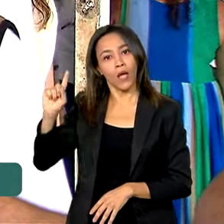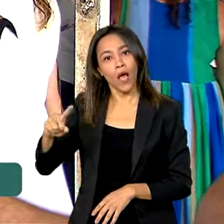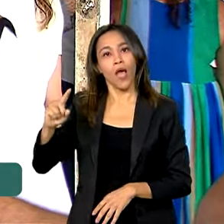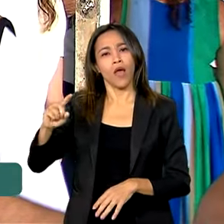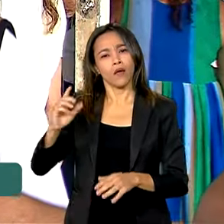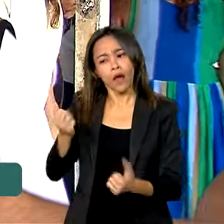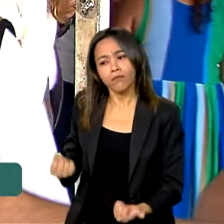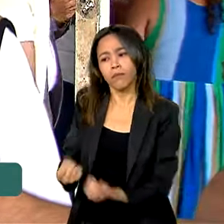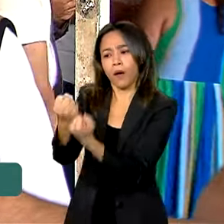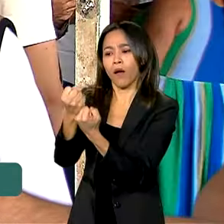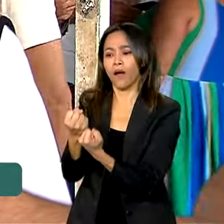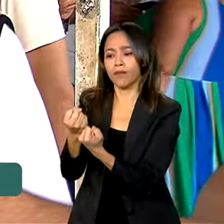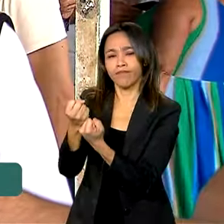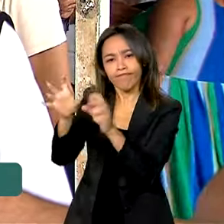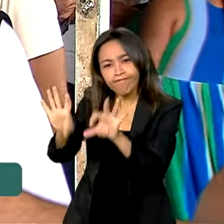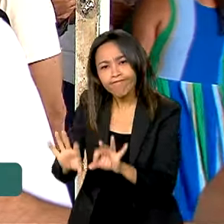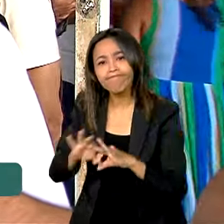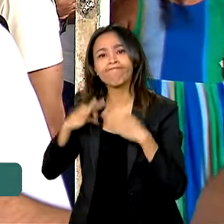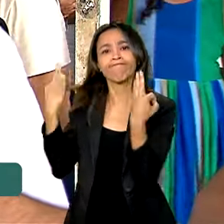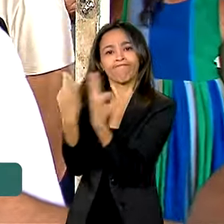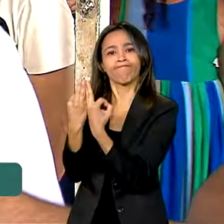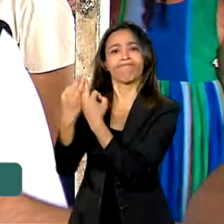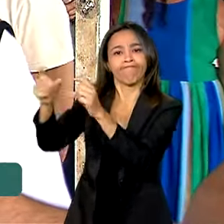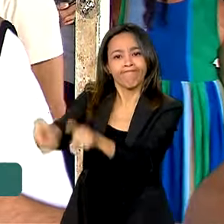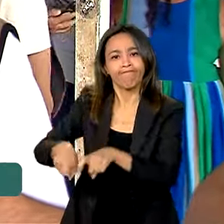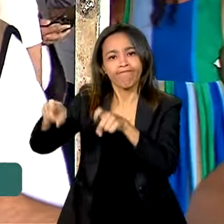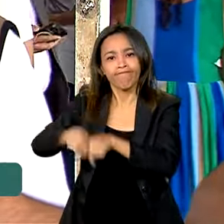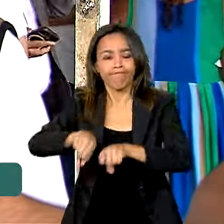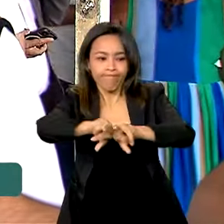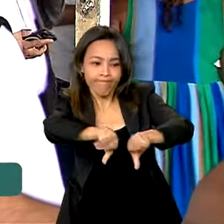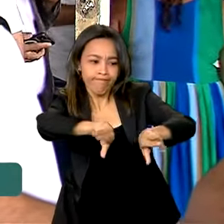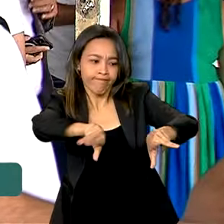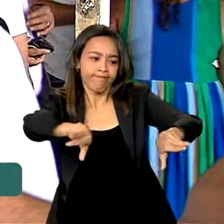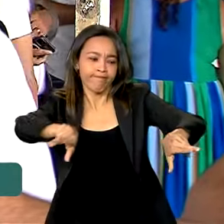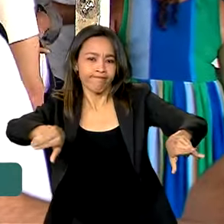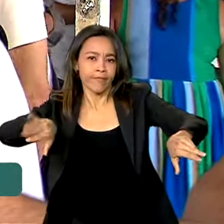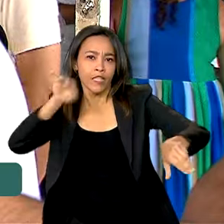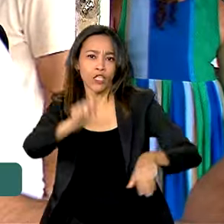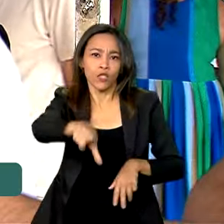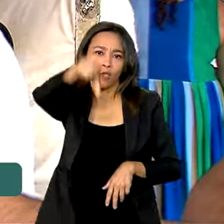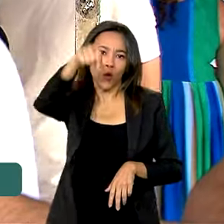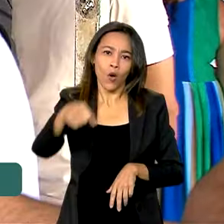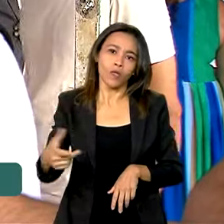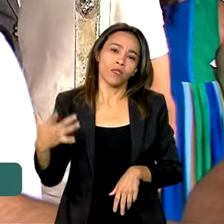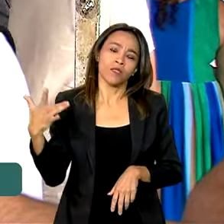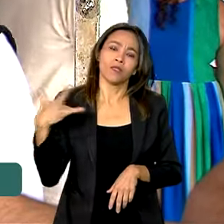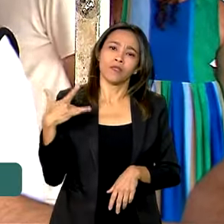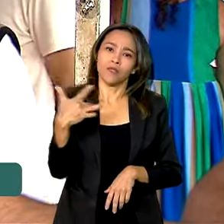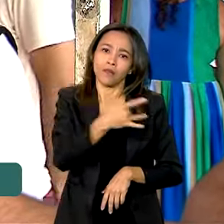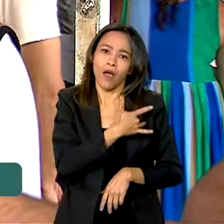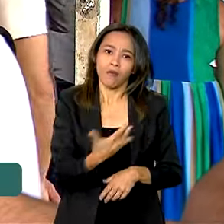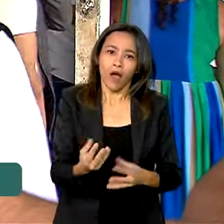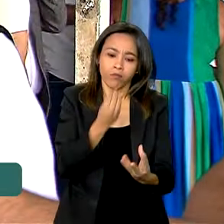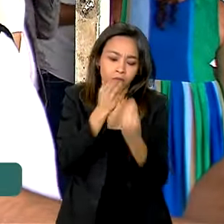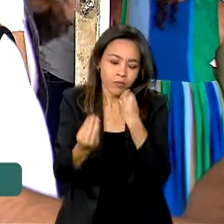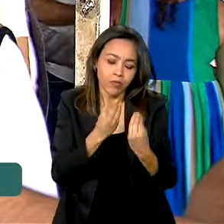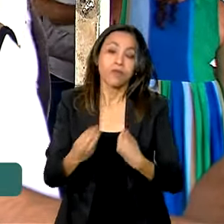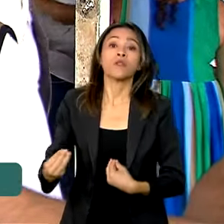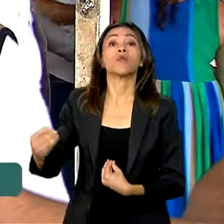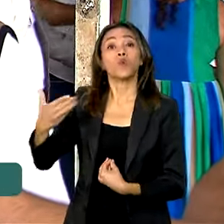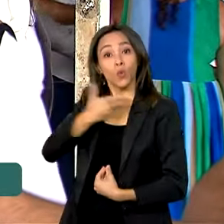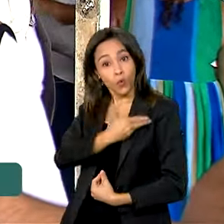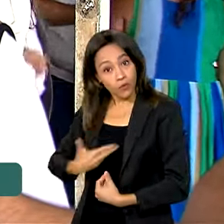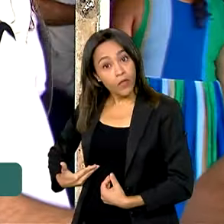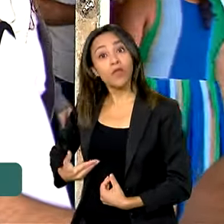familiar, especialmente agricultores familiares que optarem em produzir alimentos. O governo garante que essa compra será feita com